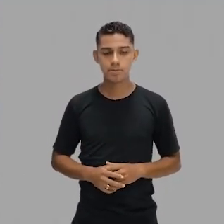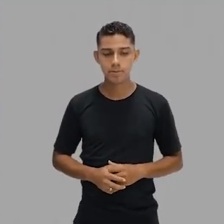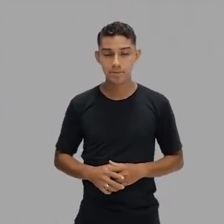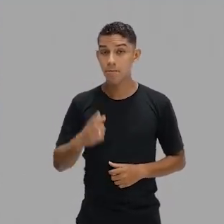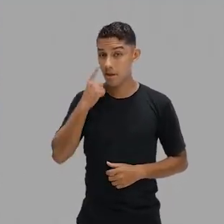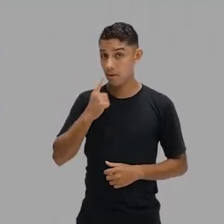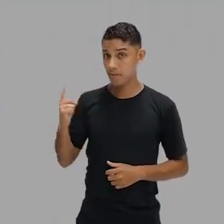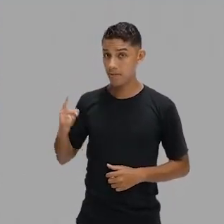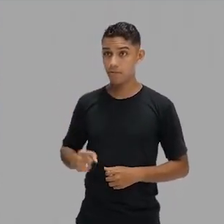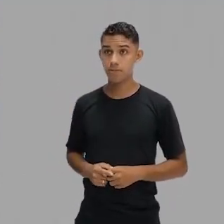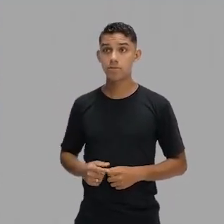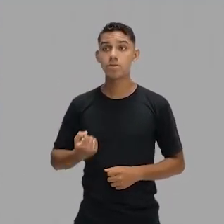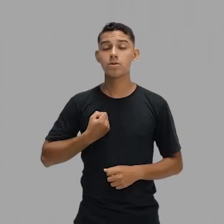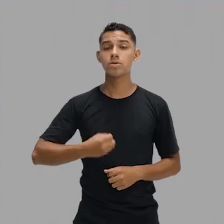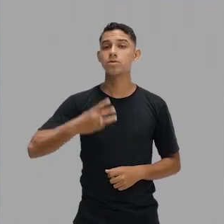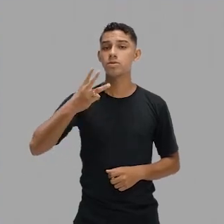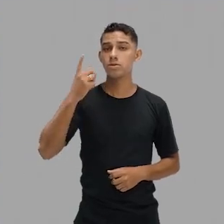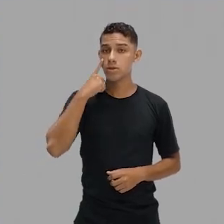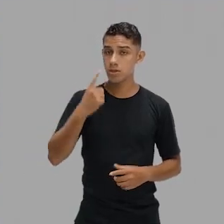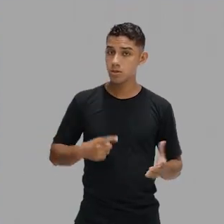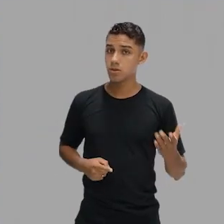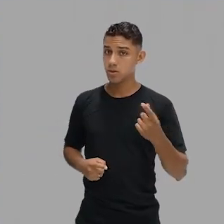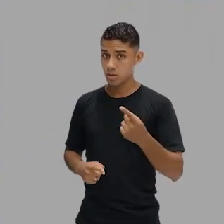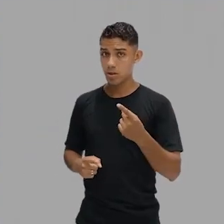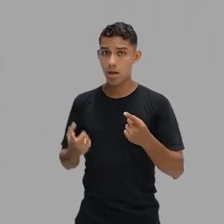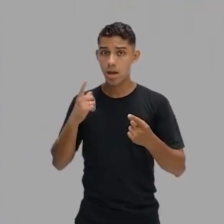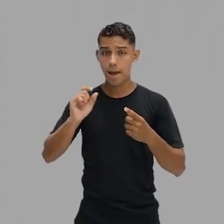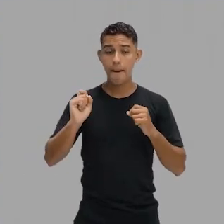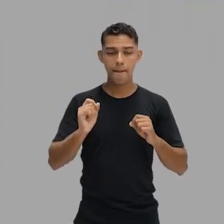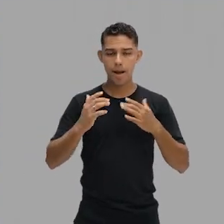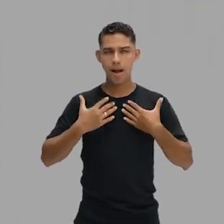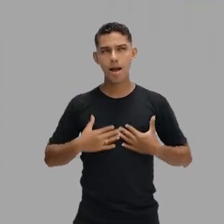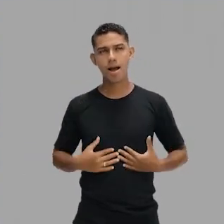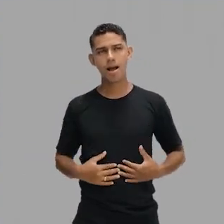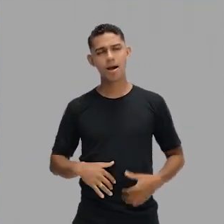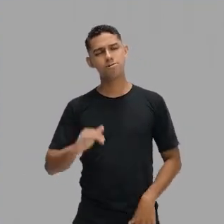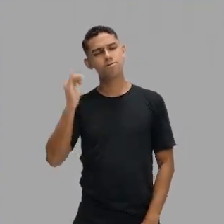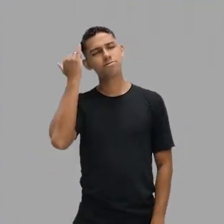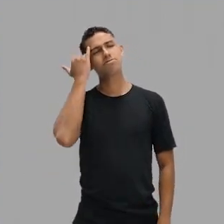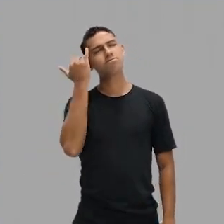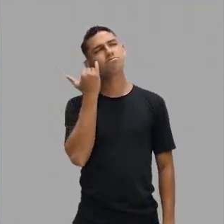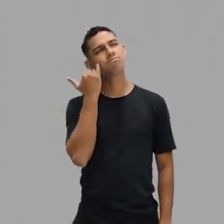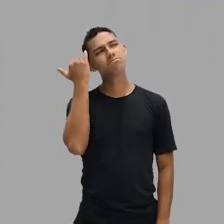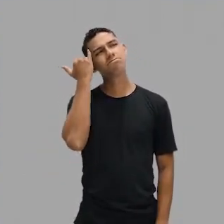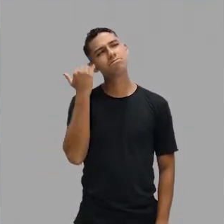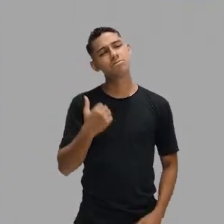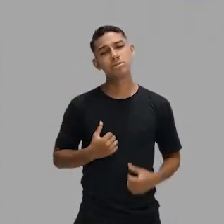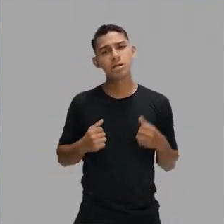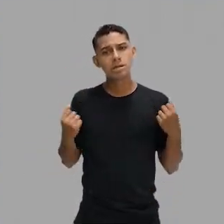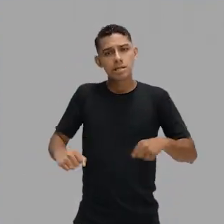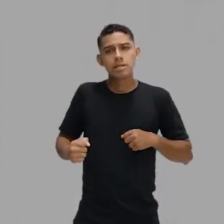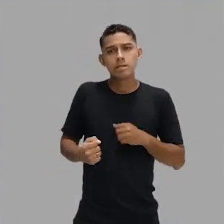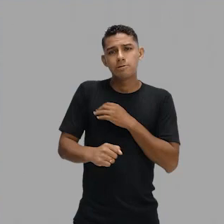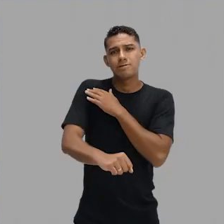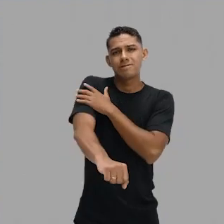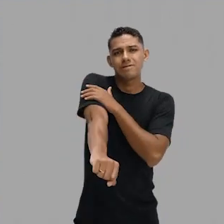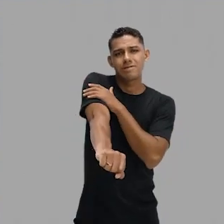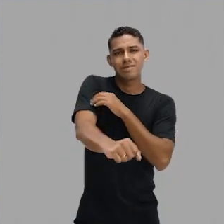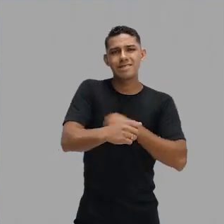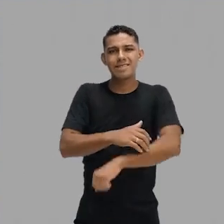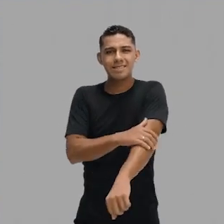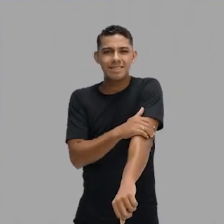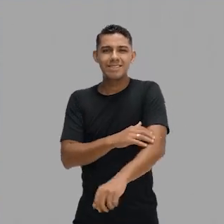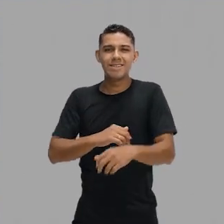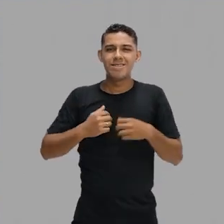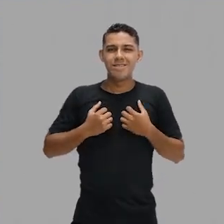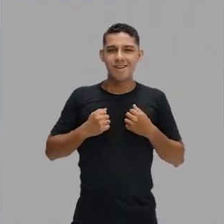sozinho, vamos embora. Vem com a gente, tá? Não fica aí com preguiça, estica os braços, faz um